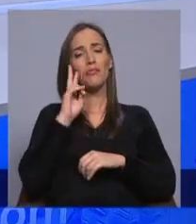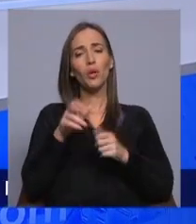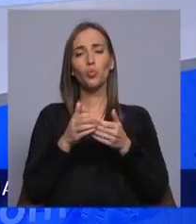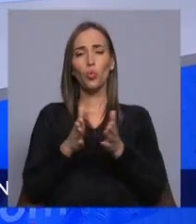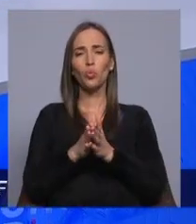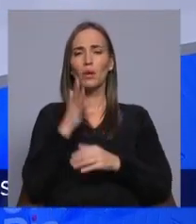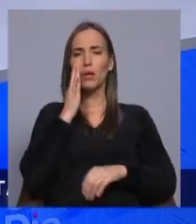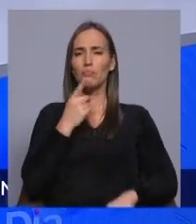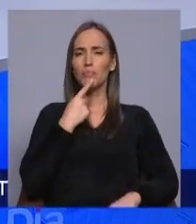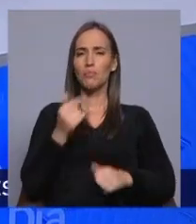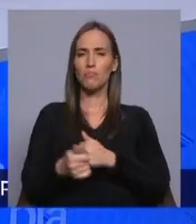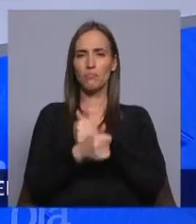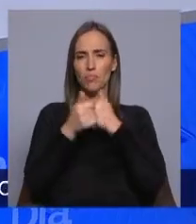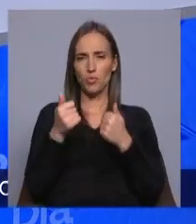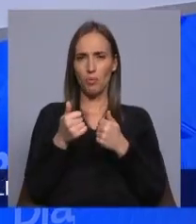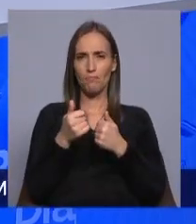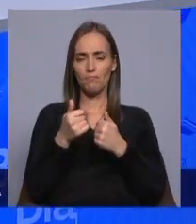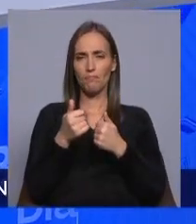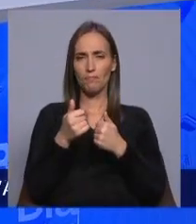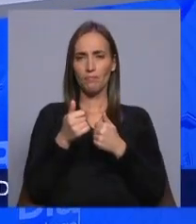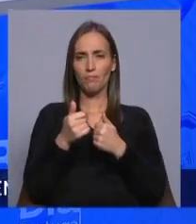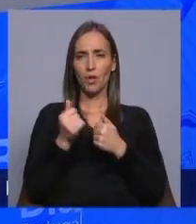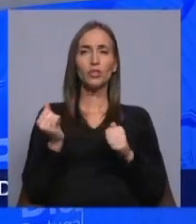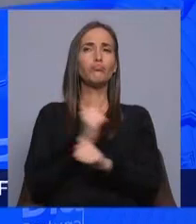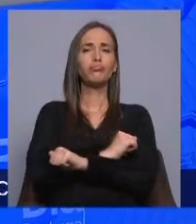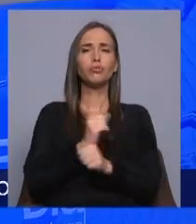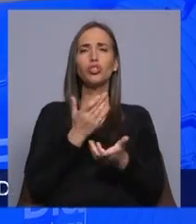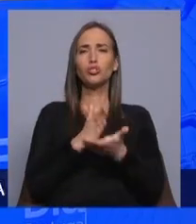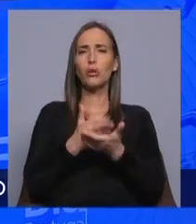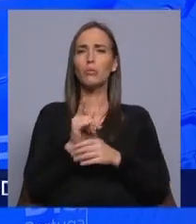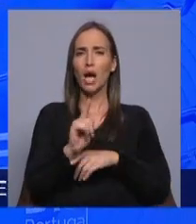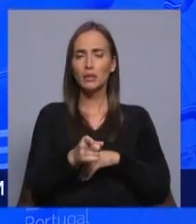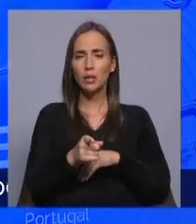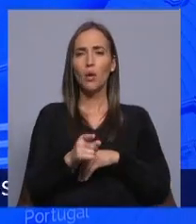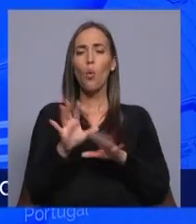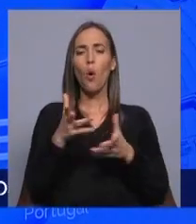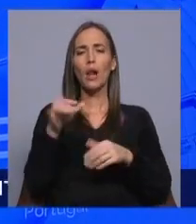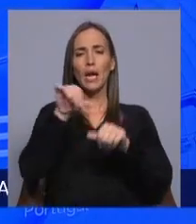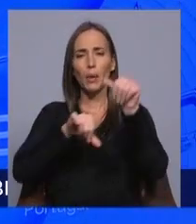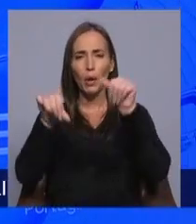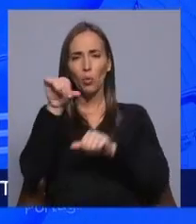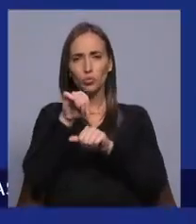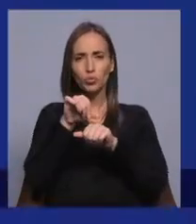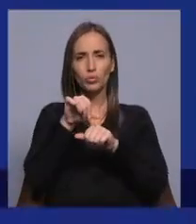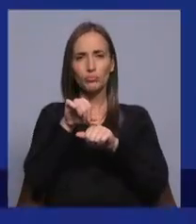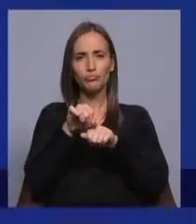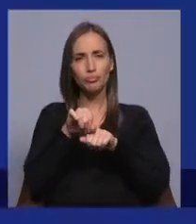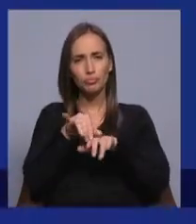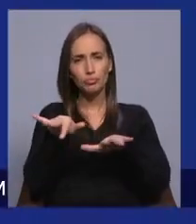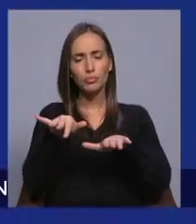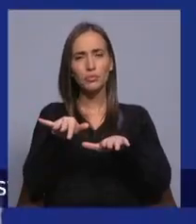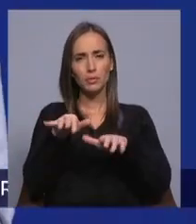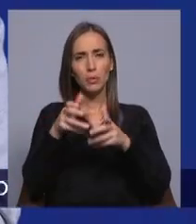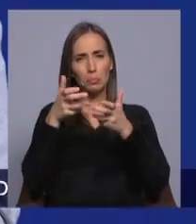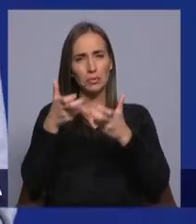ainda melhor o que é que sobrou desta explosão, o espectro dos elementos químicos que contaminaram positivamente de elementos pesados